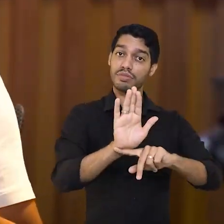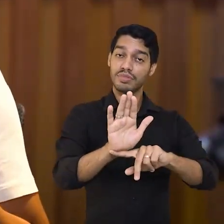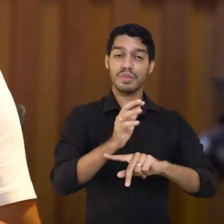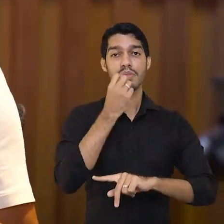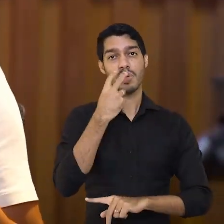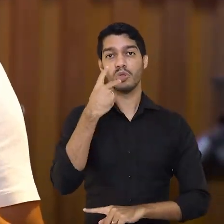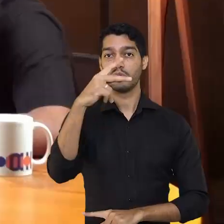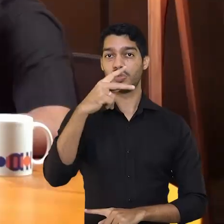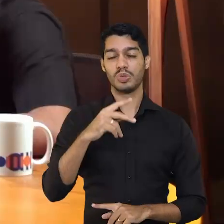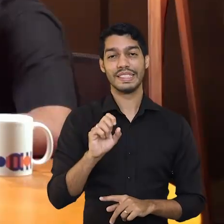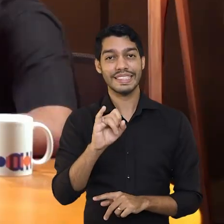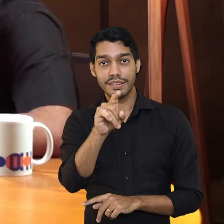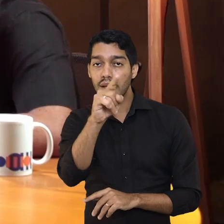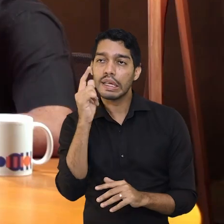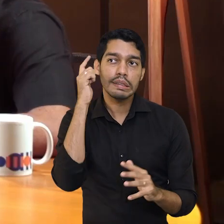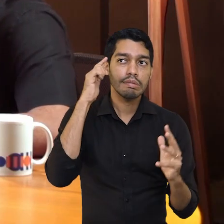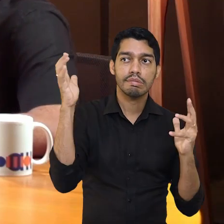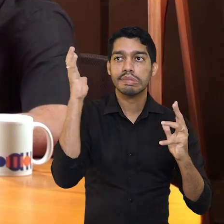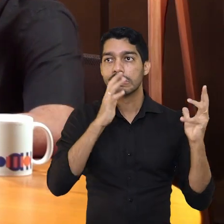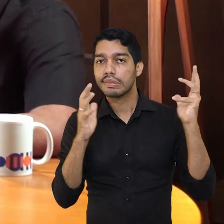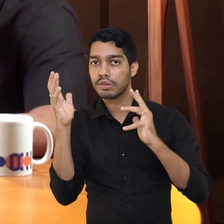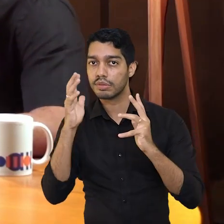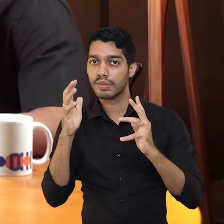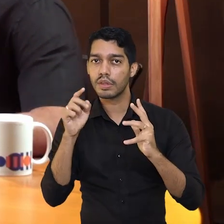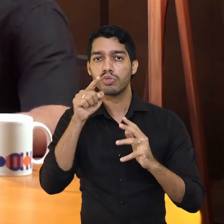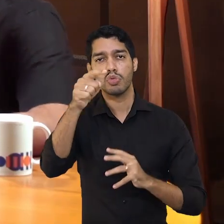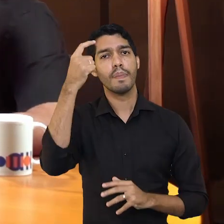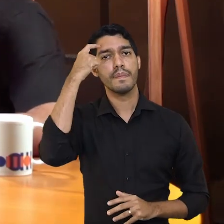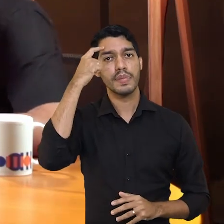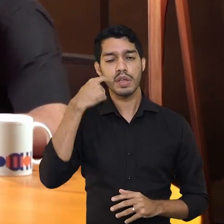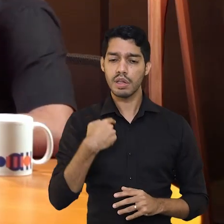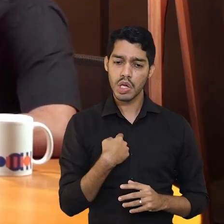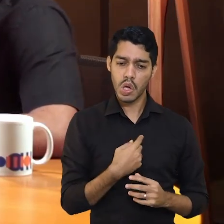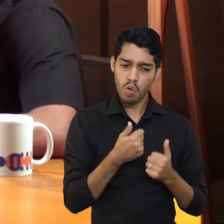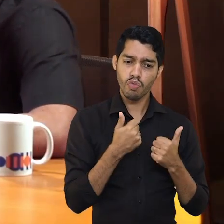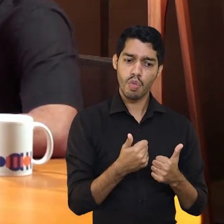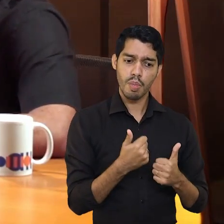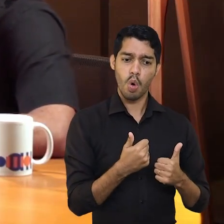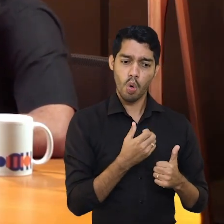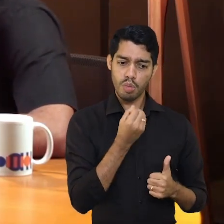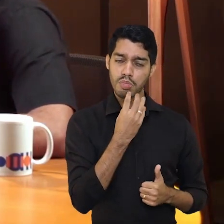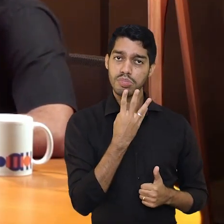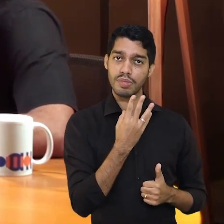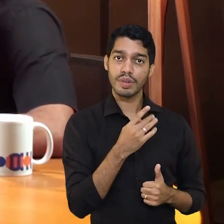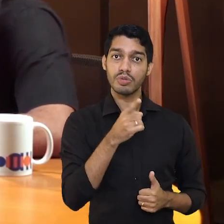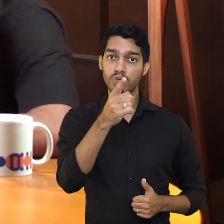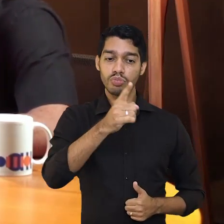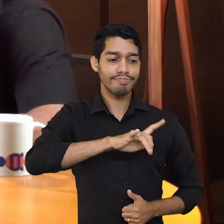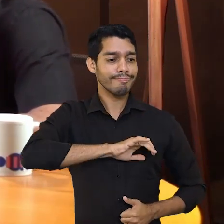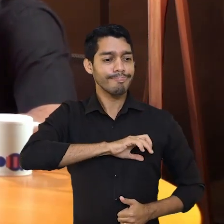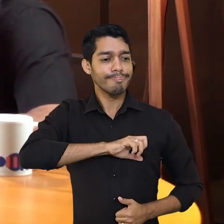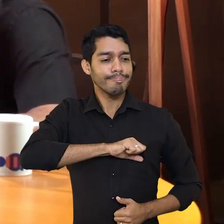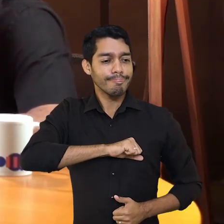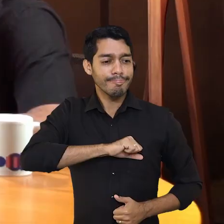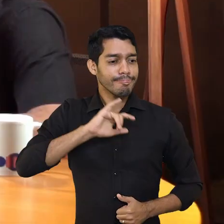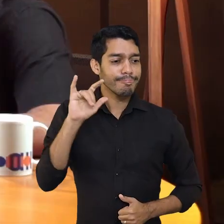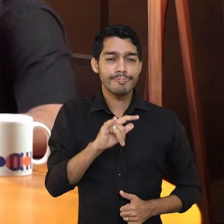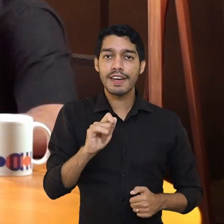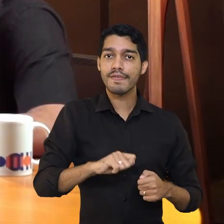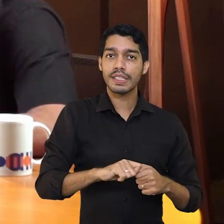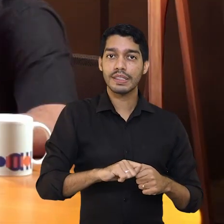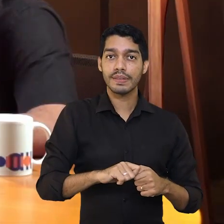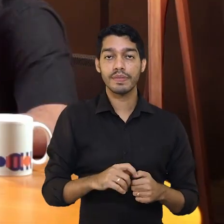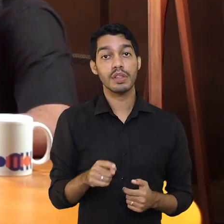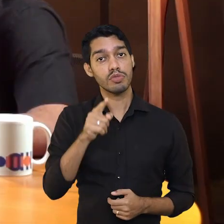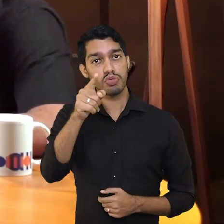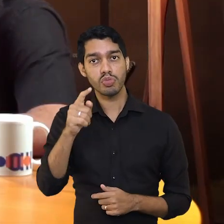esteja um pouco perdido. Porque você começa a pensar sobre aquilo que você é bom fazendo, aquilo que você ama fazer, aquilo